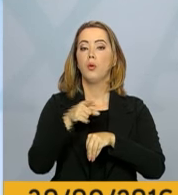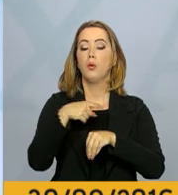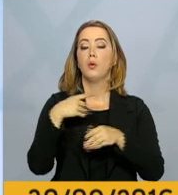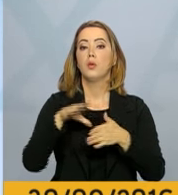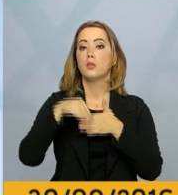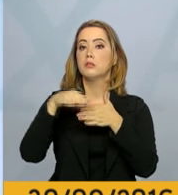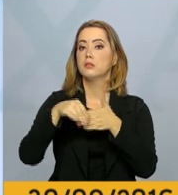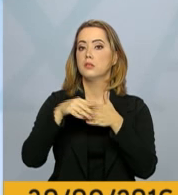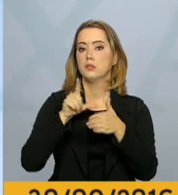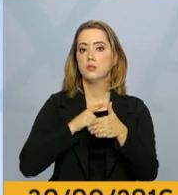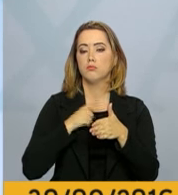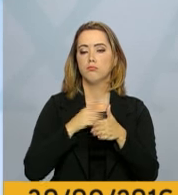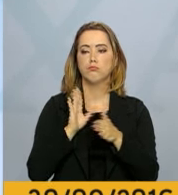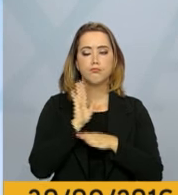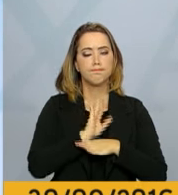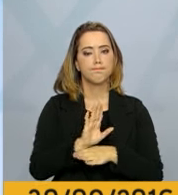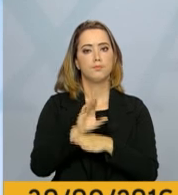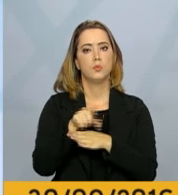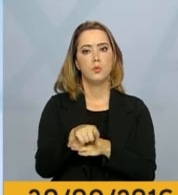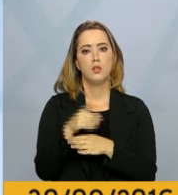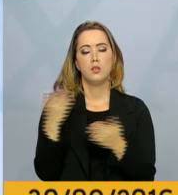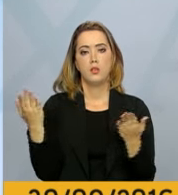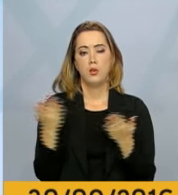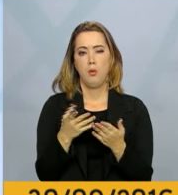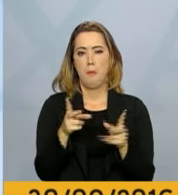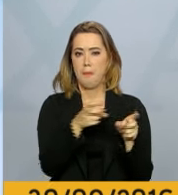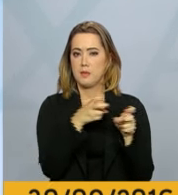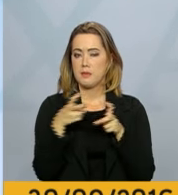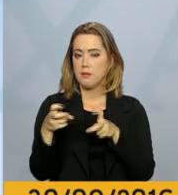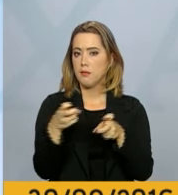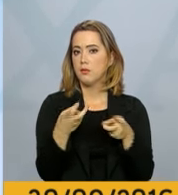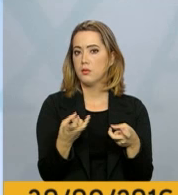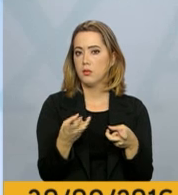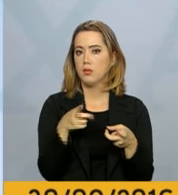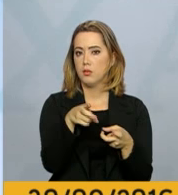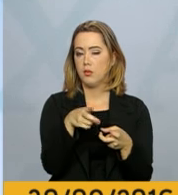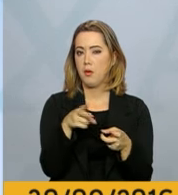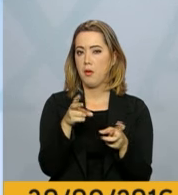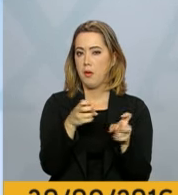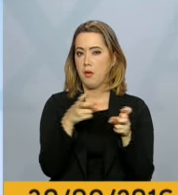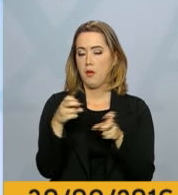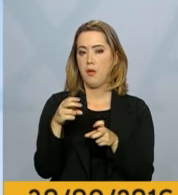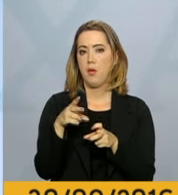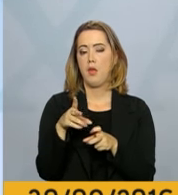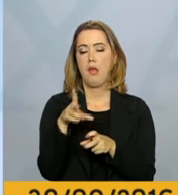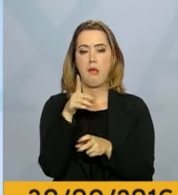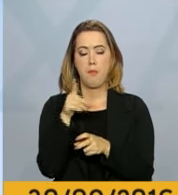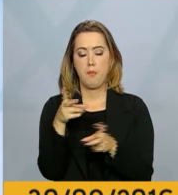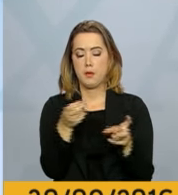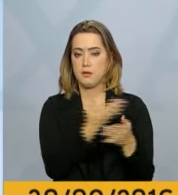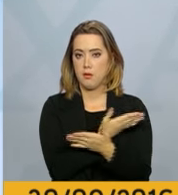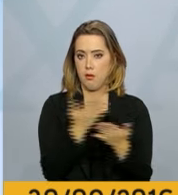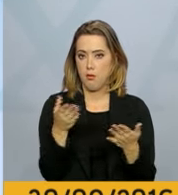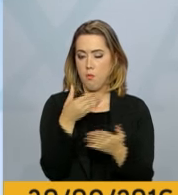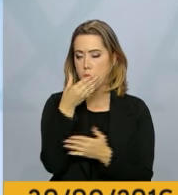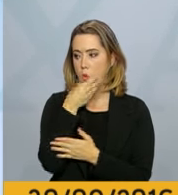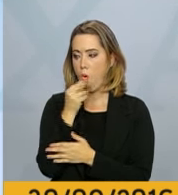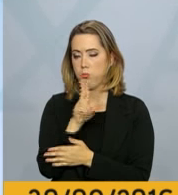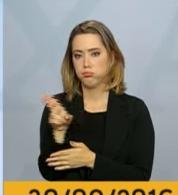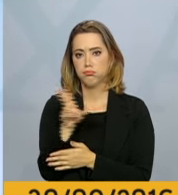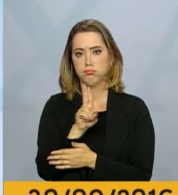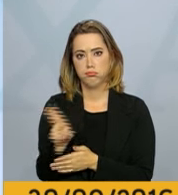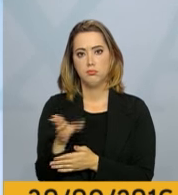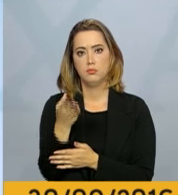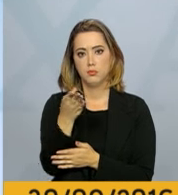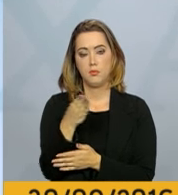momento que vive o Brasil. É interessante perceber, doutor Giancarlo Civita e doutor Vitor, como o Congresso